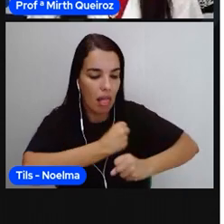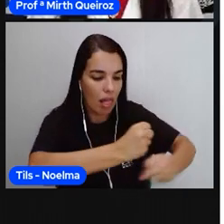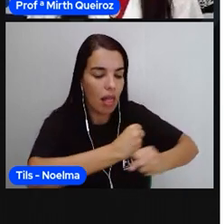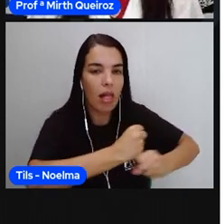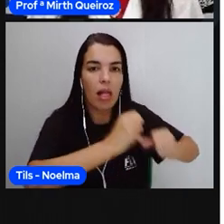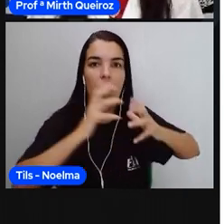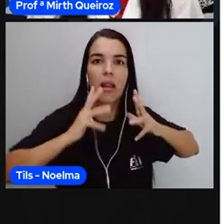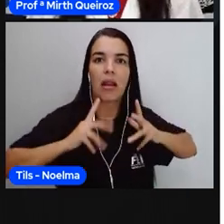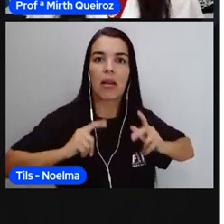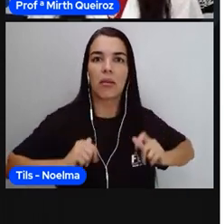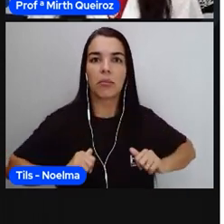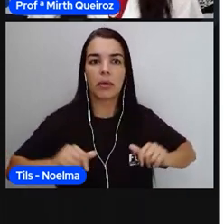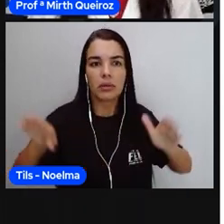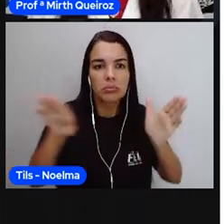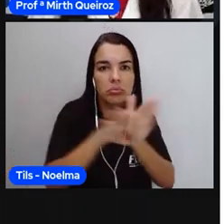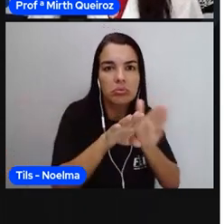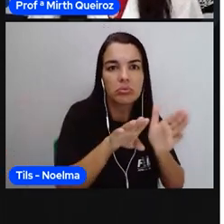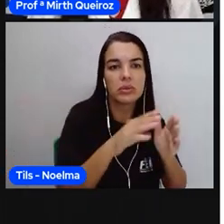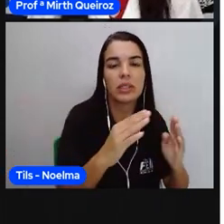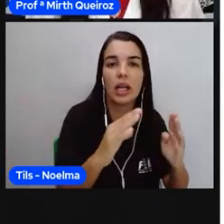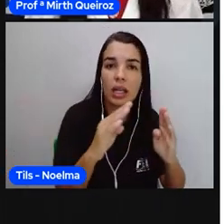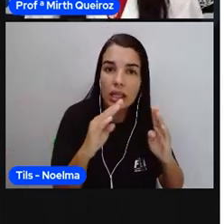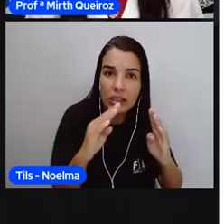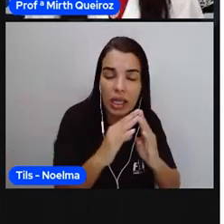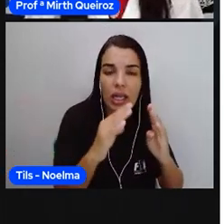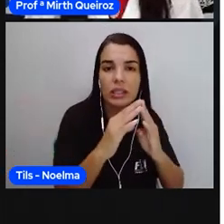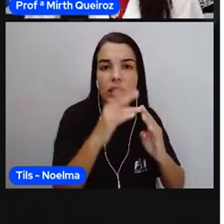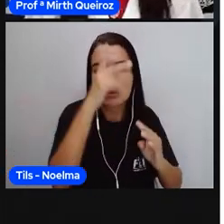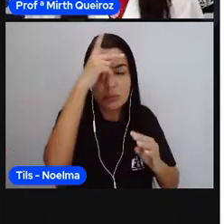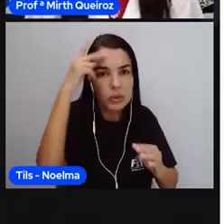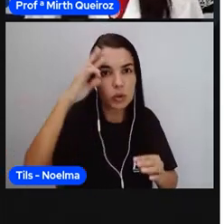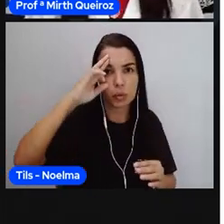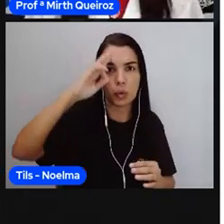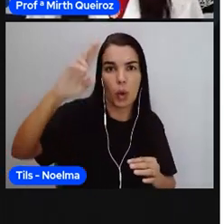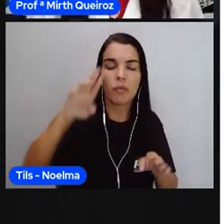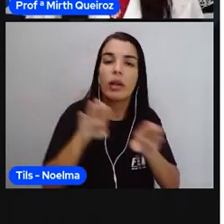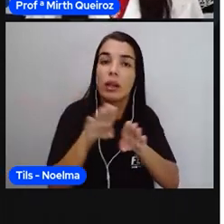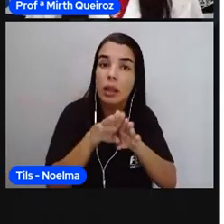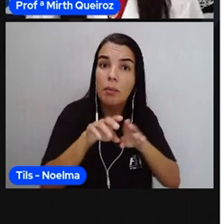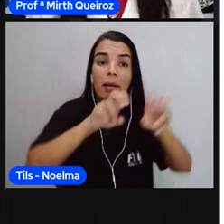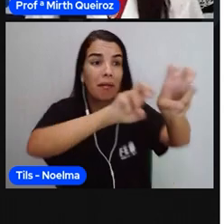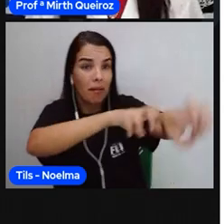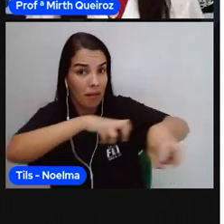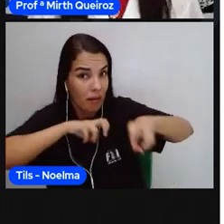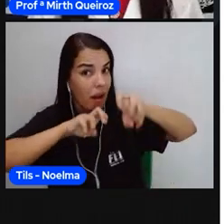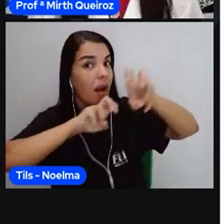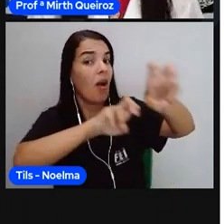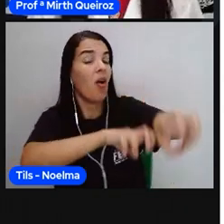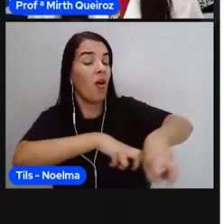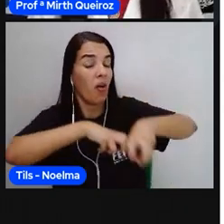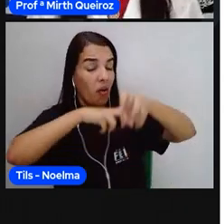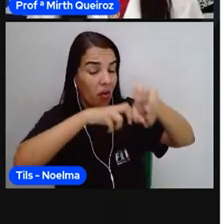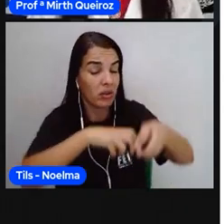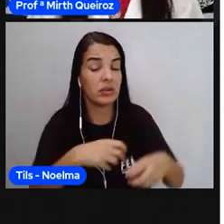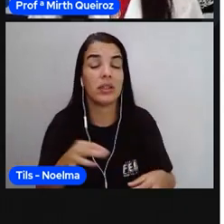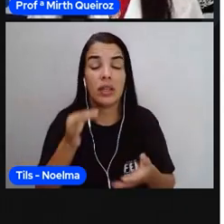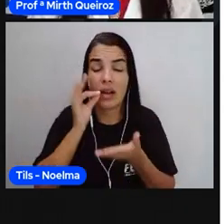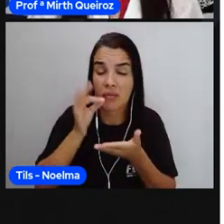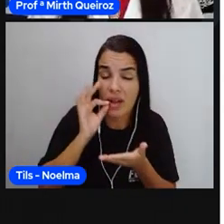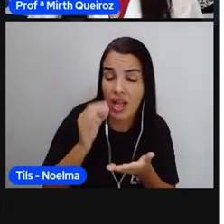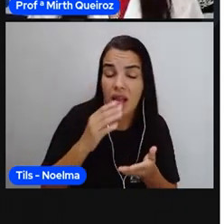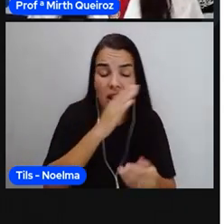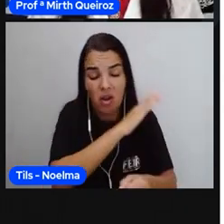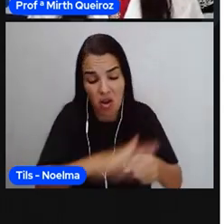serviços domésticos e também nas lavouras de café, naquela época, cana-de-açúcar, né? No